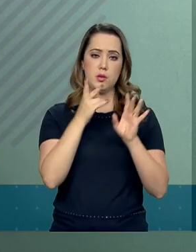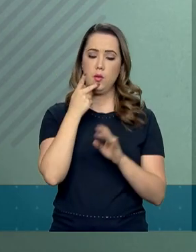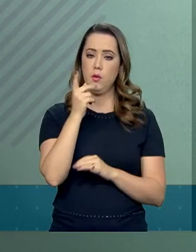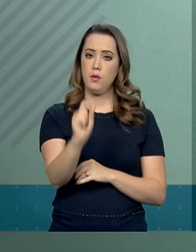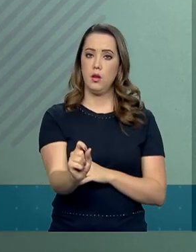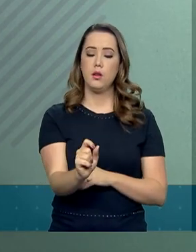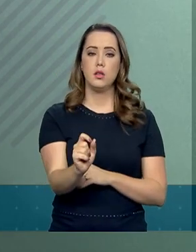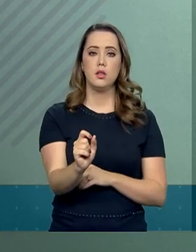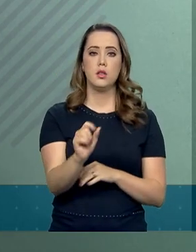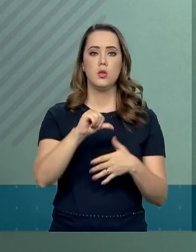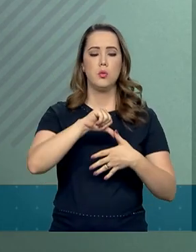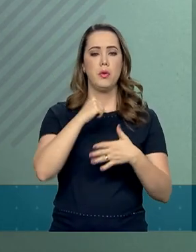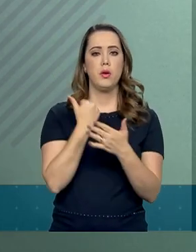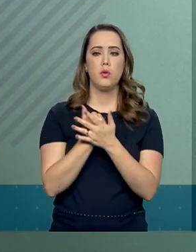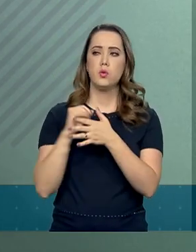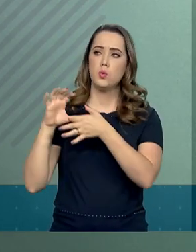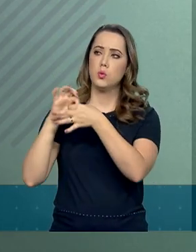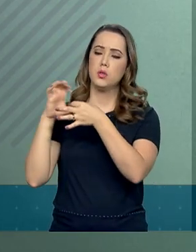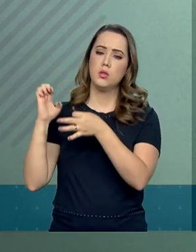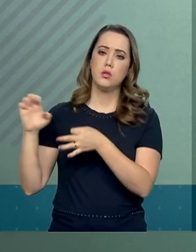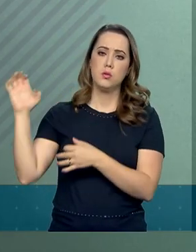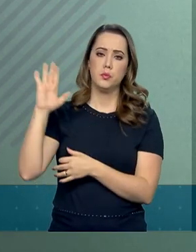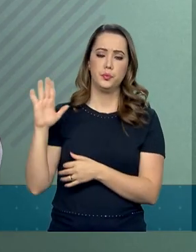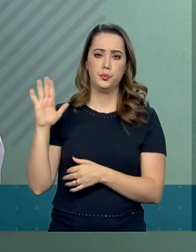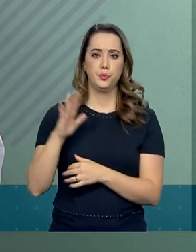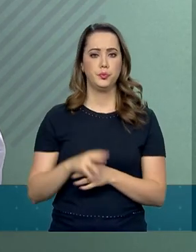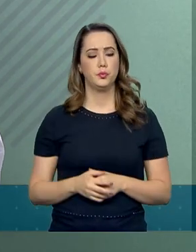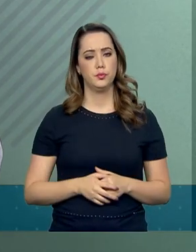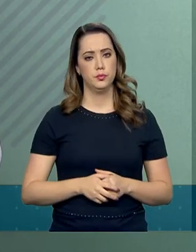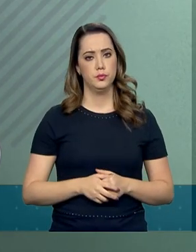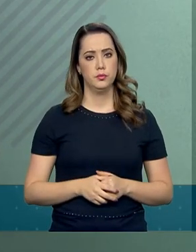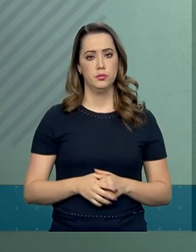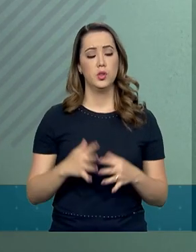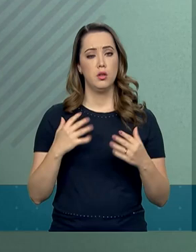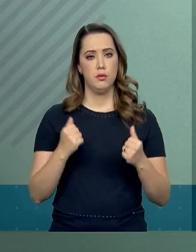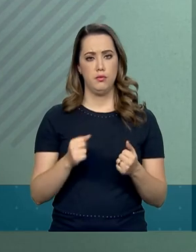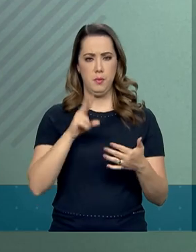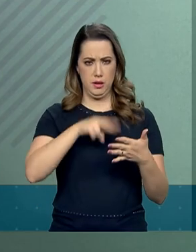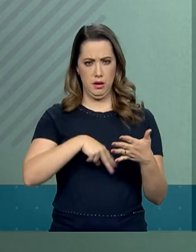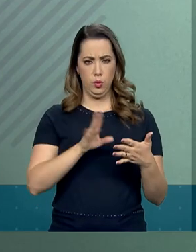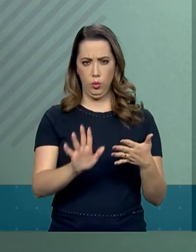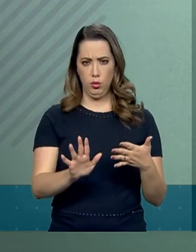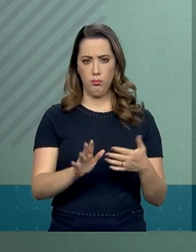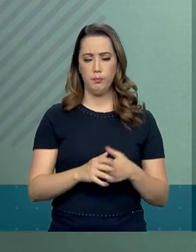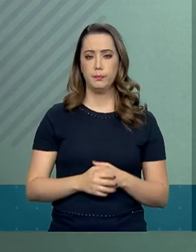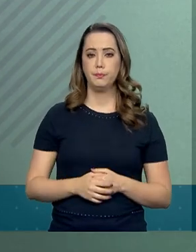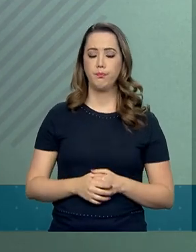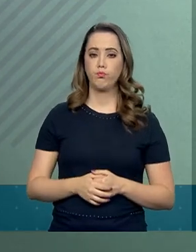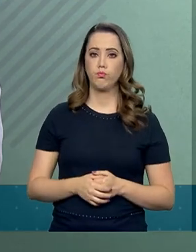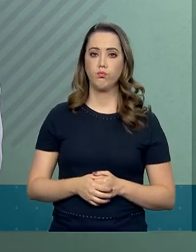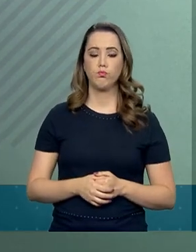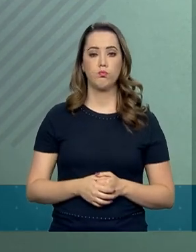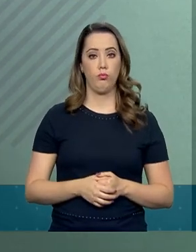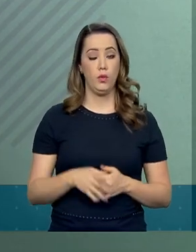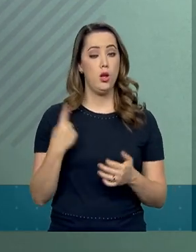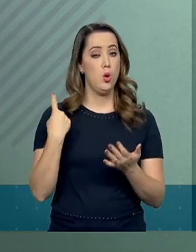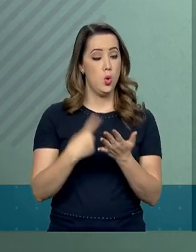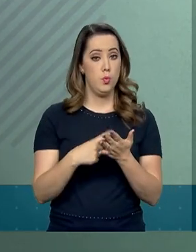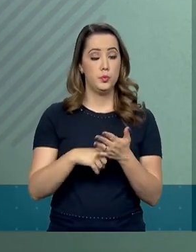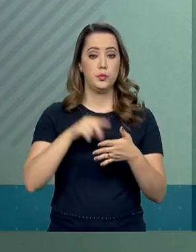toca à questão do mercosul e união européia vamos à leitura então do texto do acordo